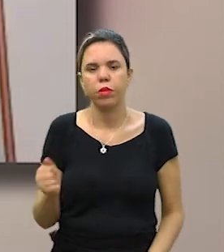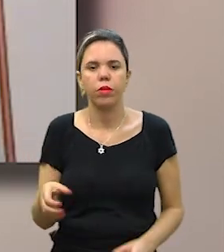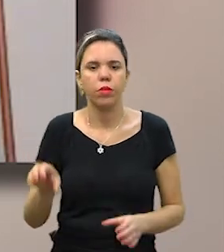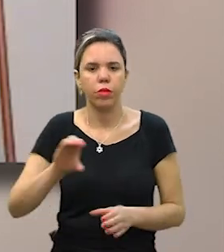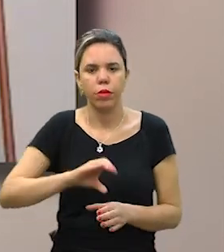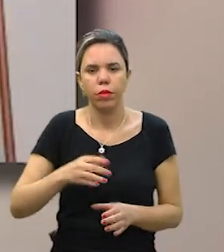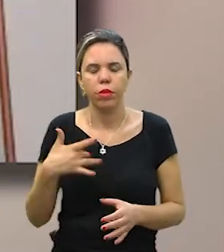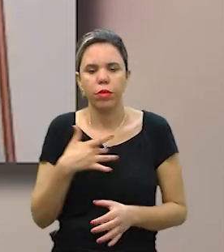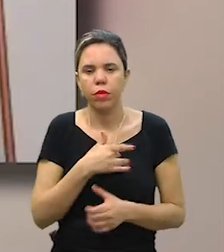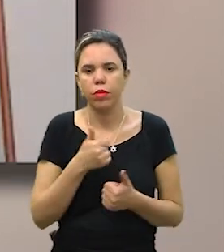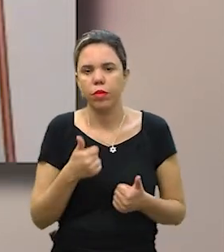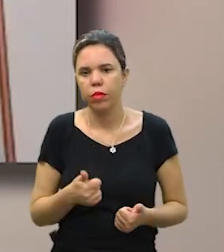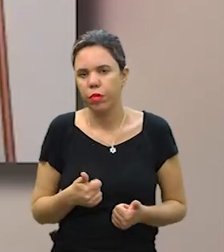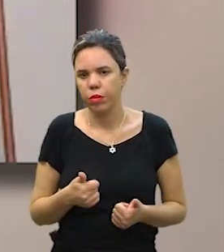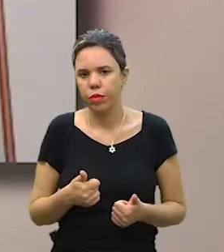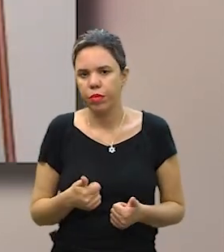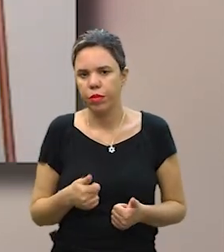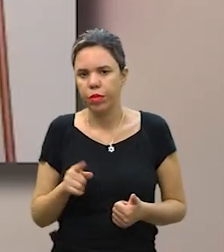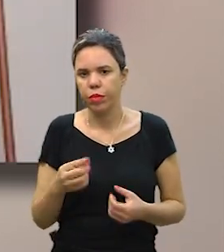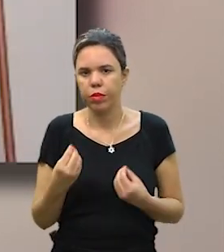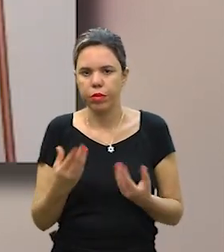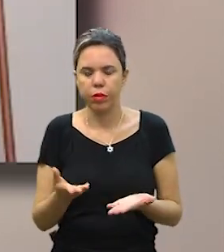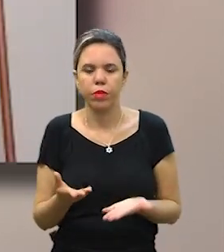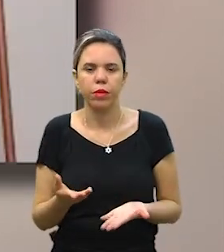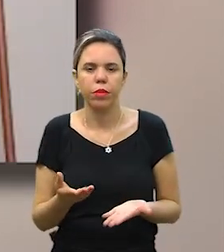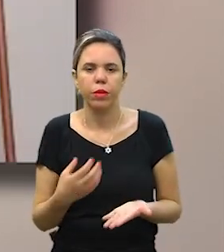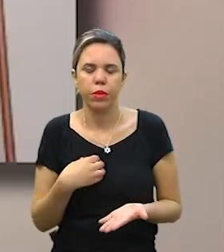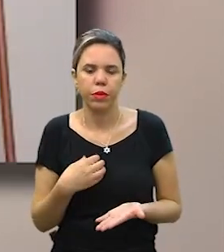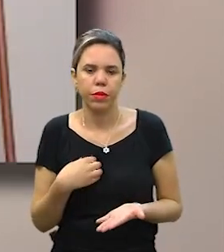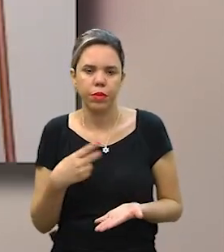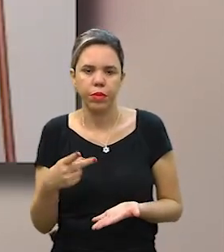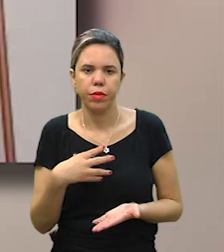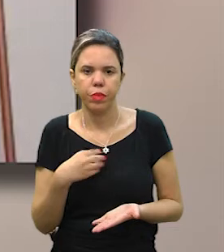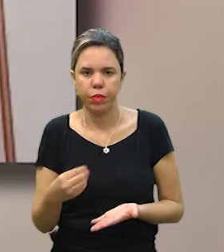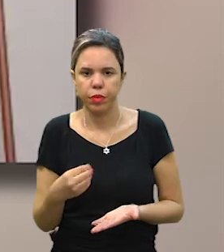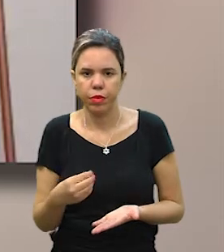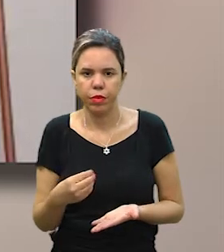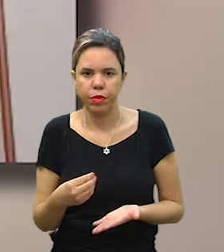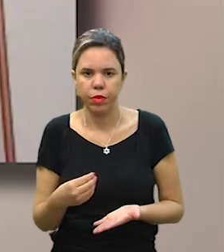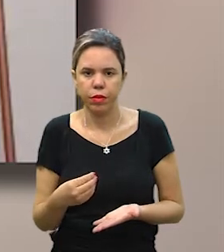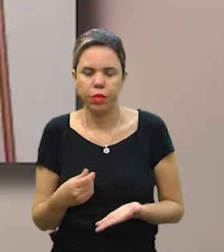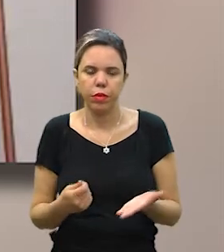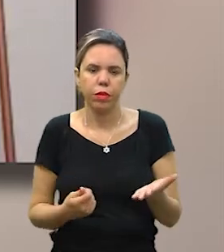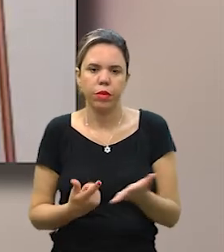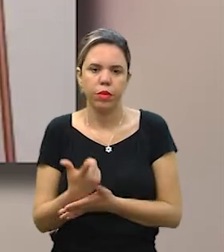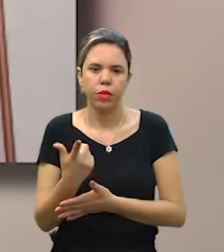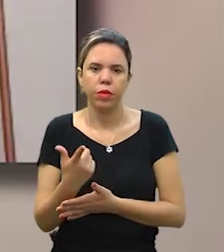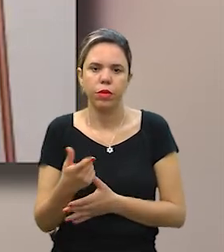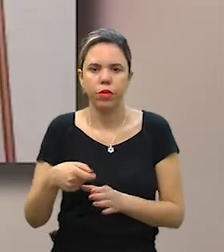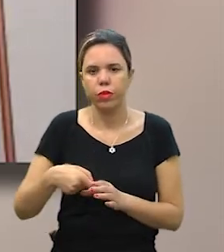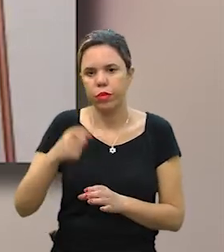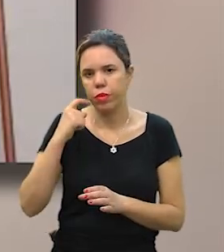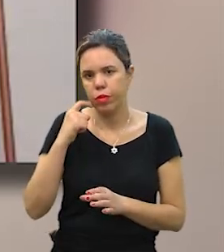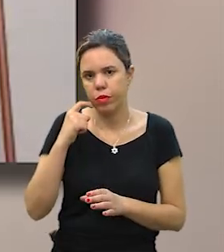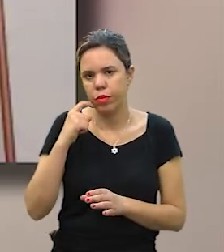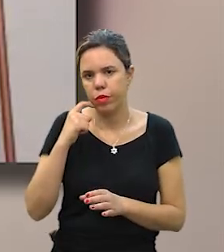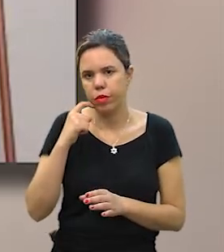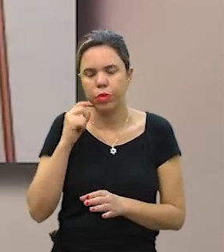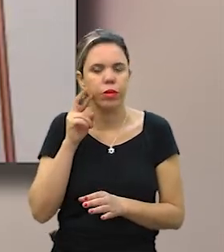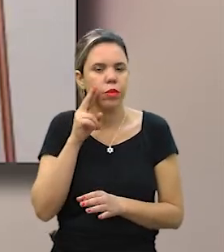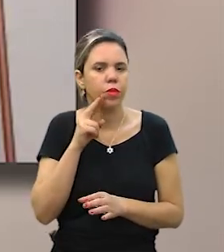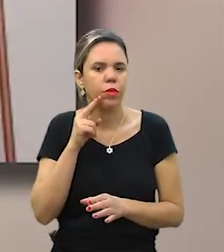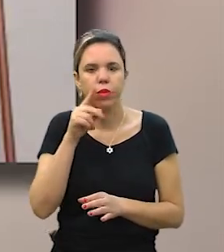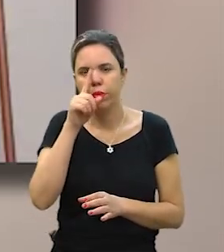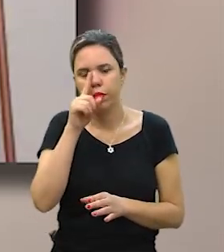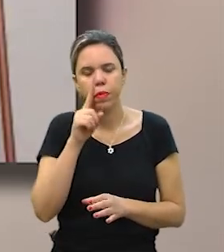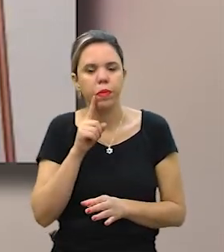é muito mais saudável você dar dessa maneira para o seu filho do que você comprar ali um iogurte